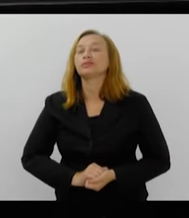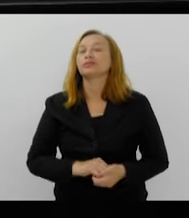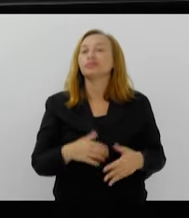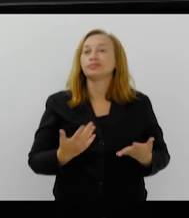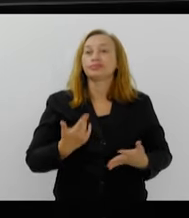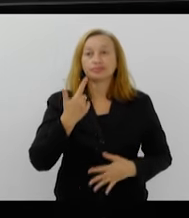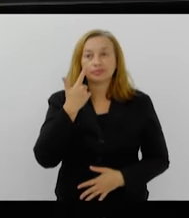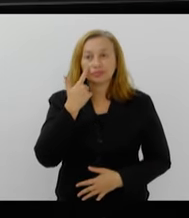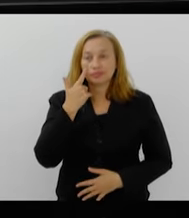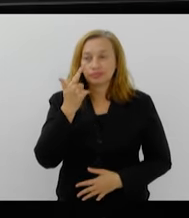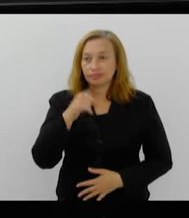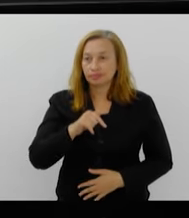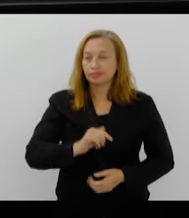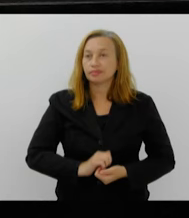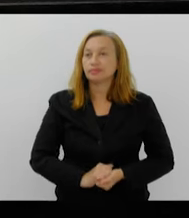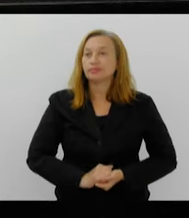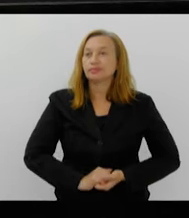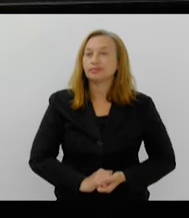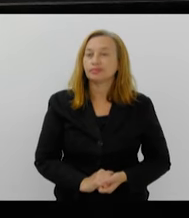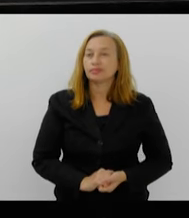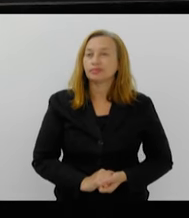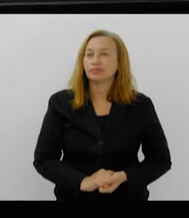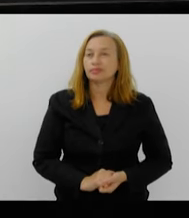prevê aqui, a previsão para